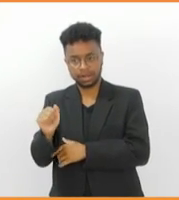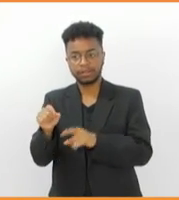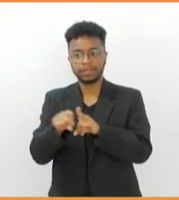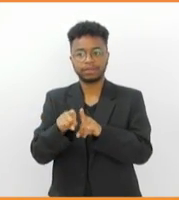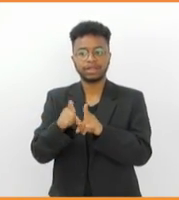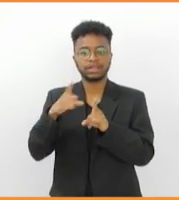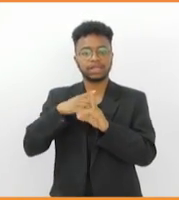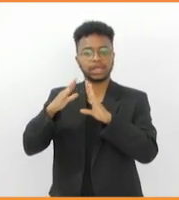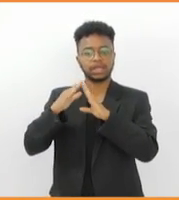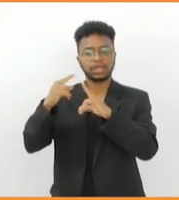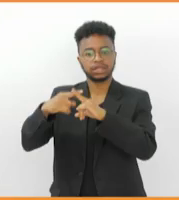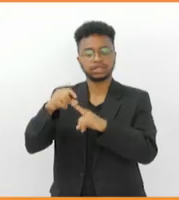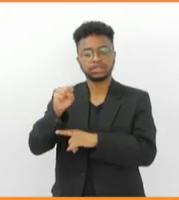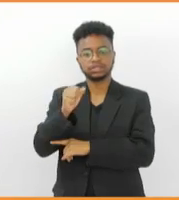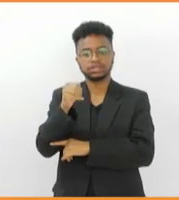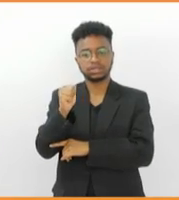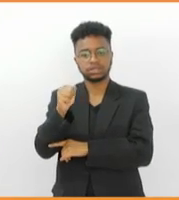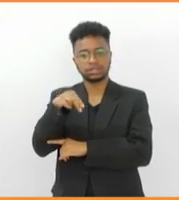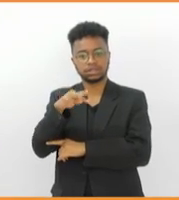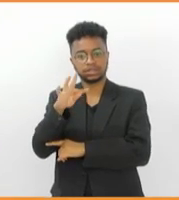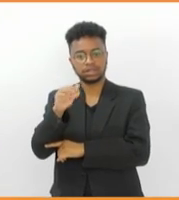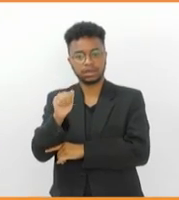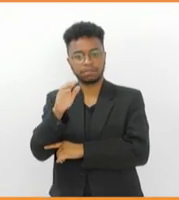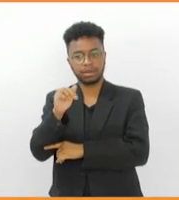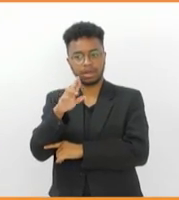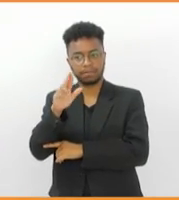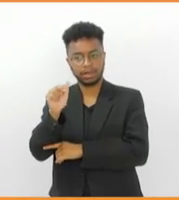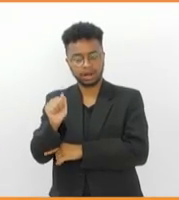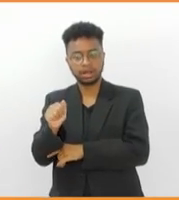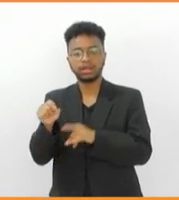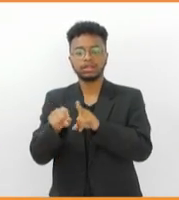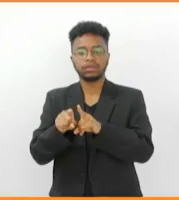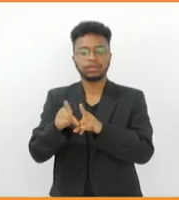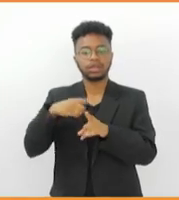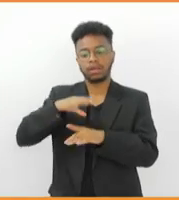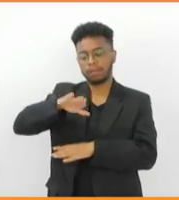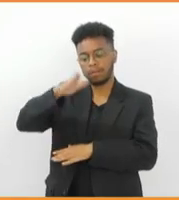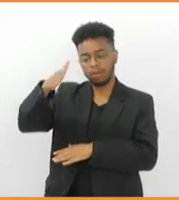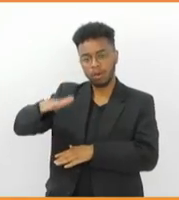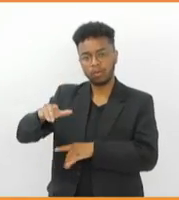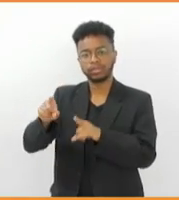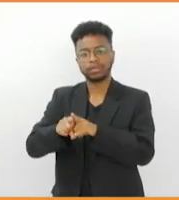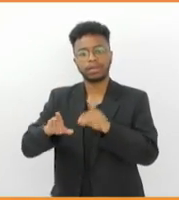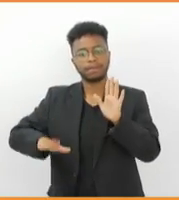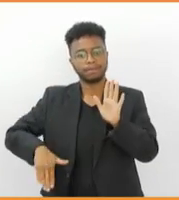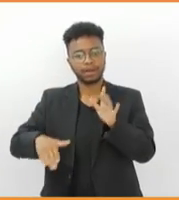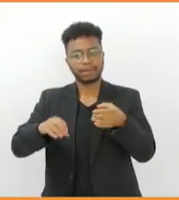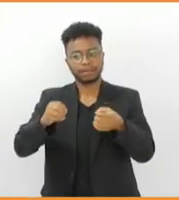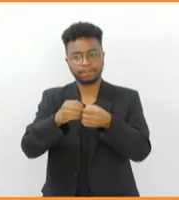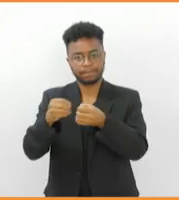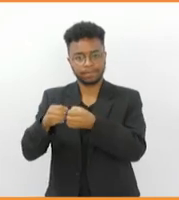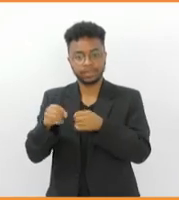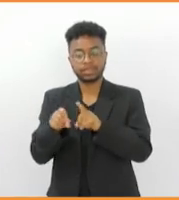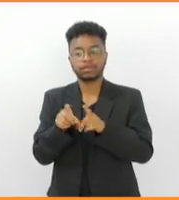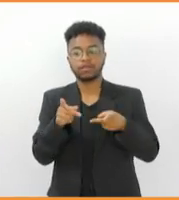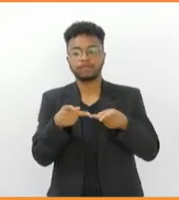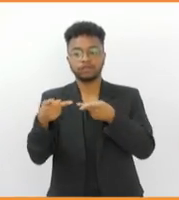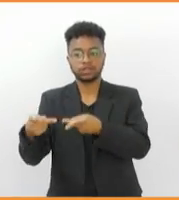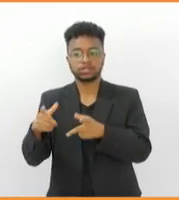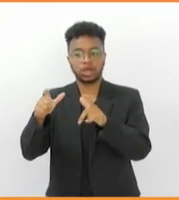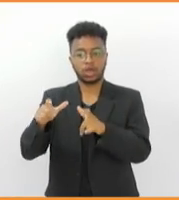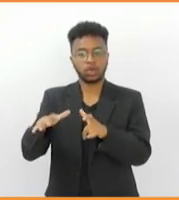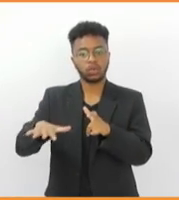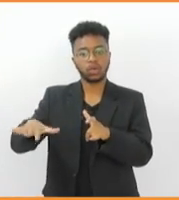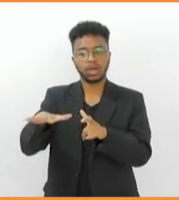Bárbara os acervos de artilharia e os morros e praias Associados aos fortes a visitação a Fortaleza de Santa